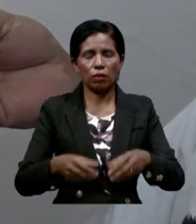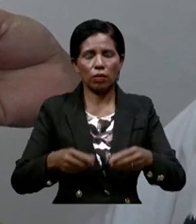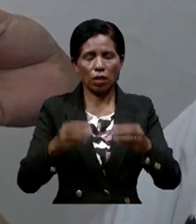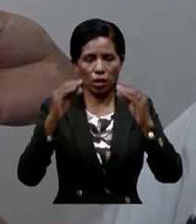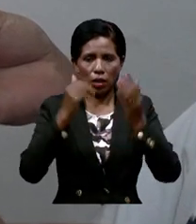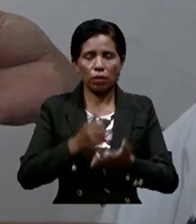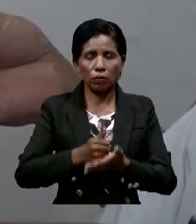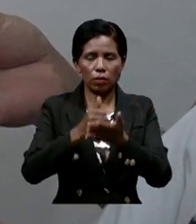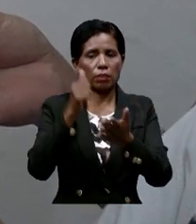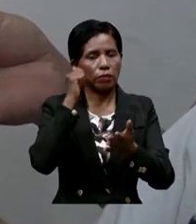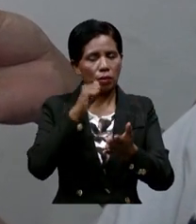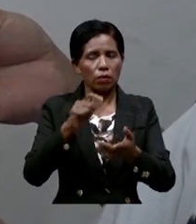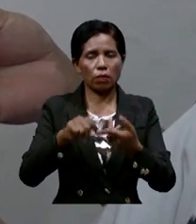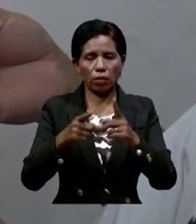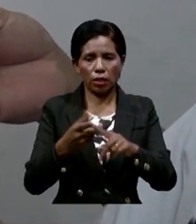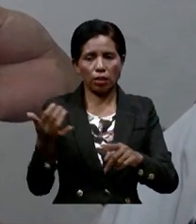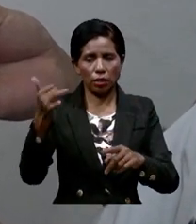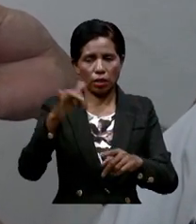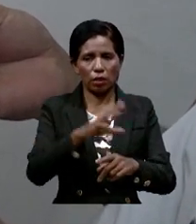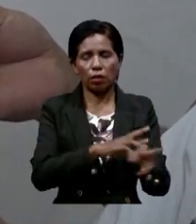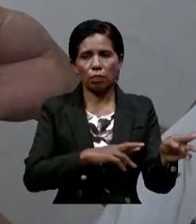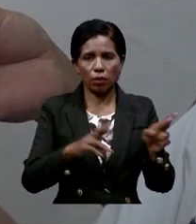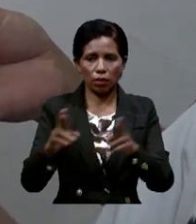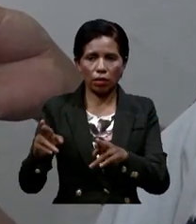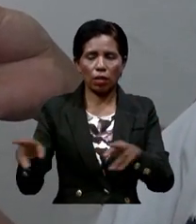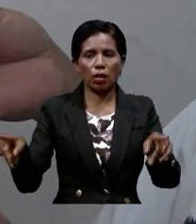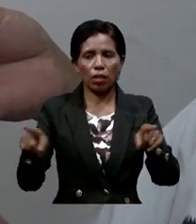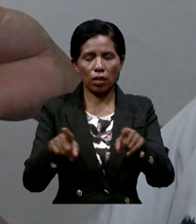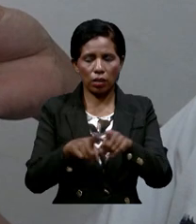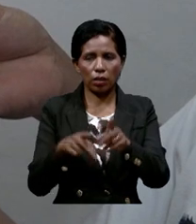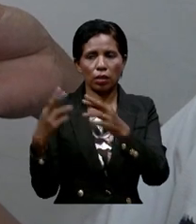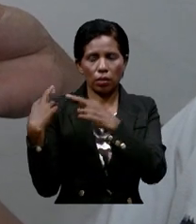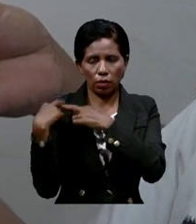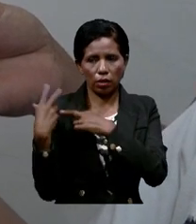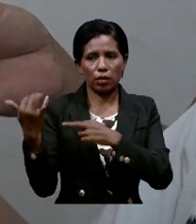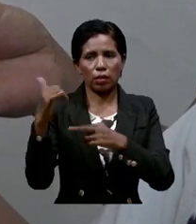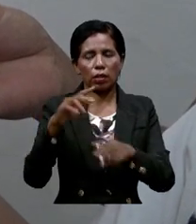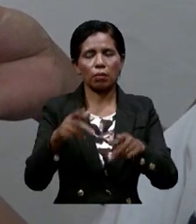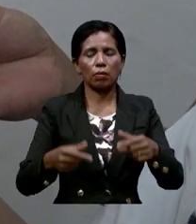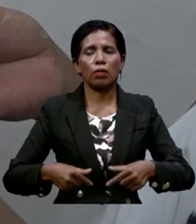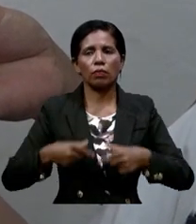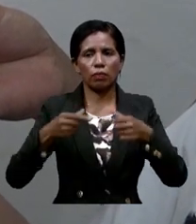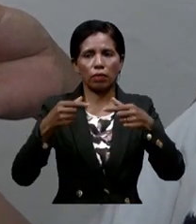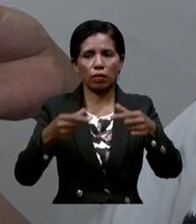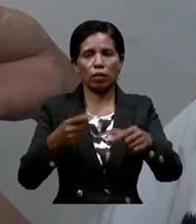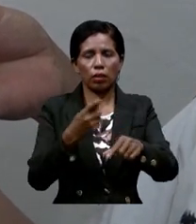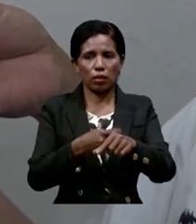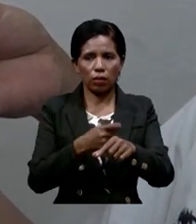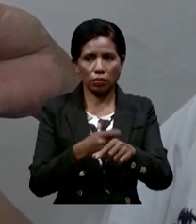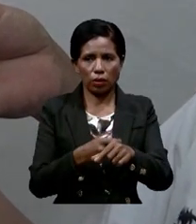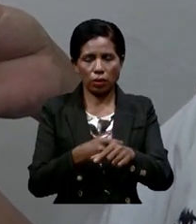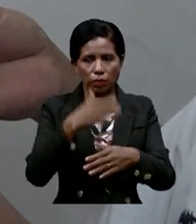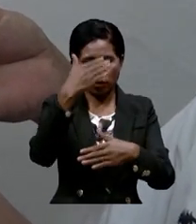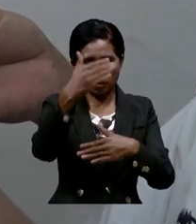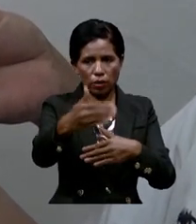bafeto maluk sira atu bele pronto liutana tu asumi knar sira ka responsabilidade sira nebe maka mafo iha iha tempo oin